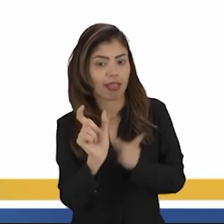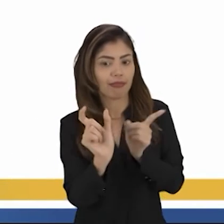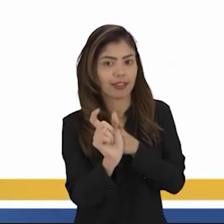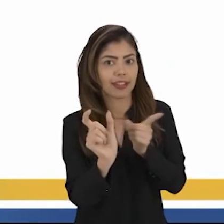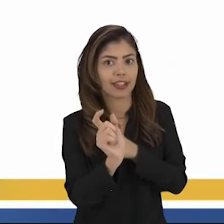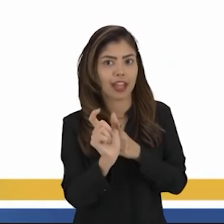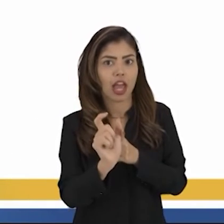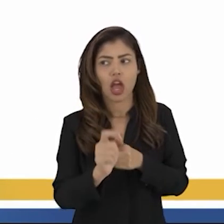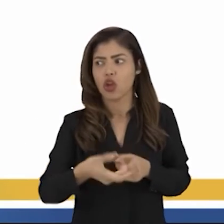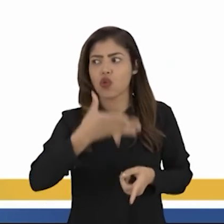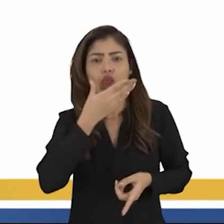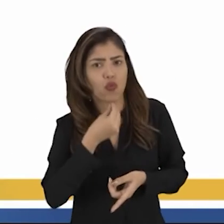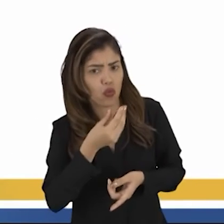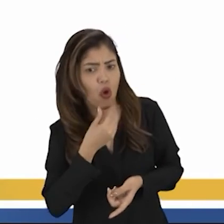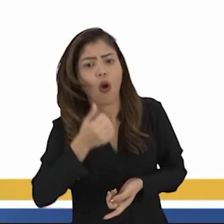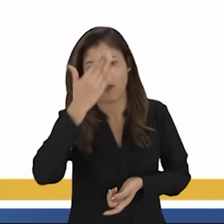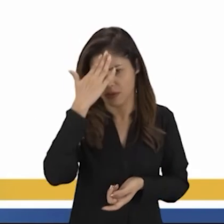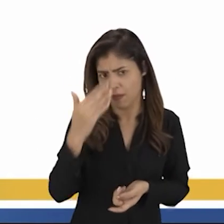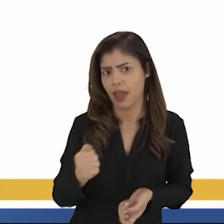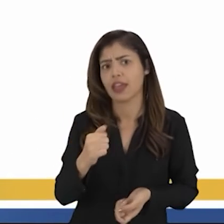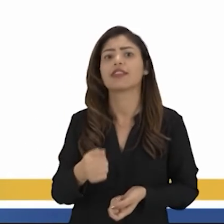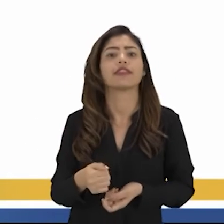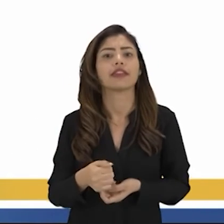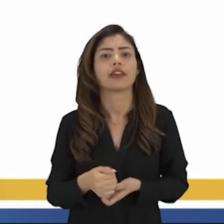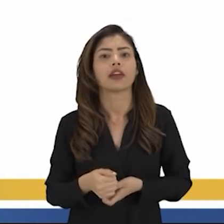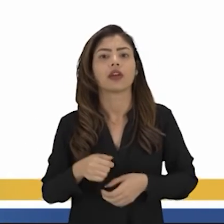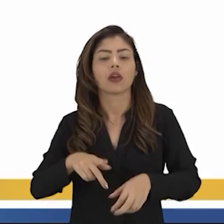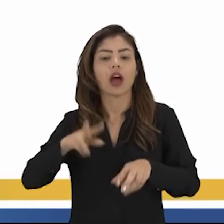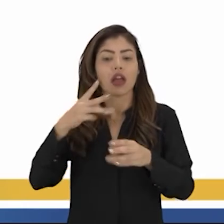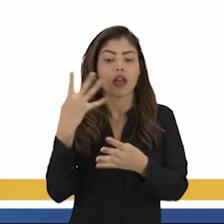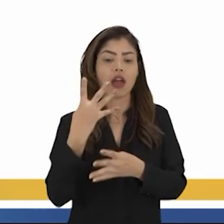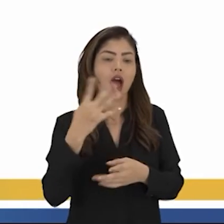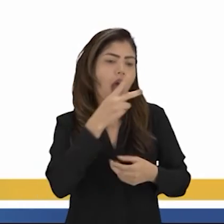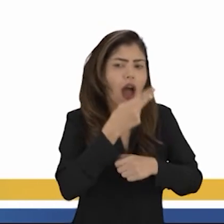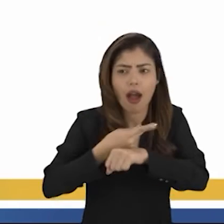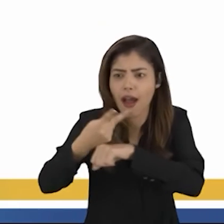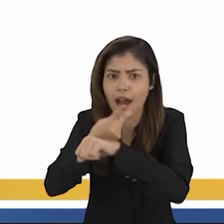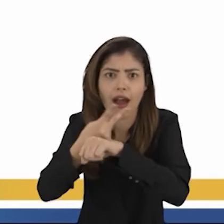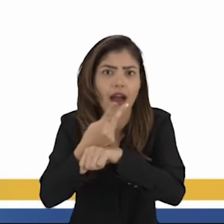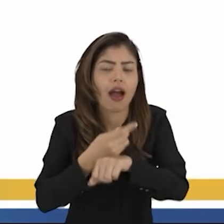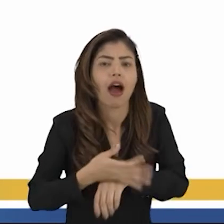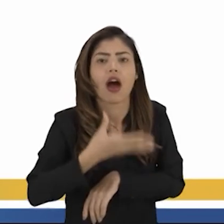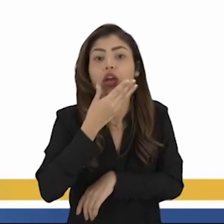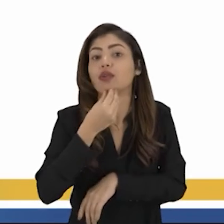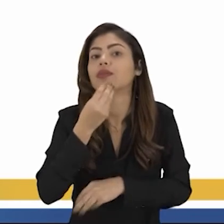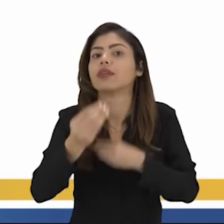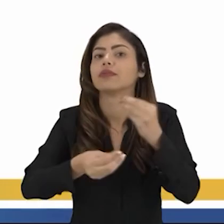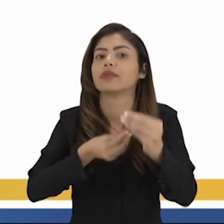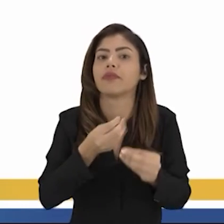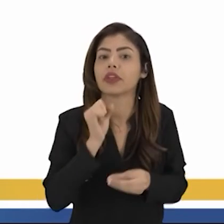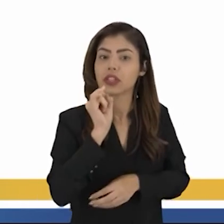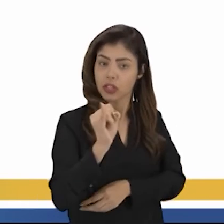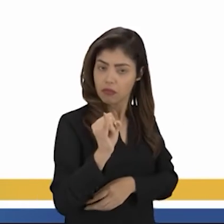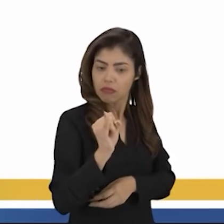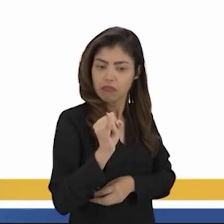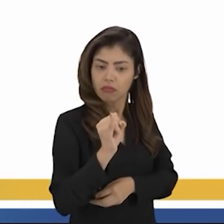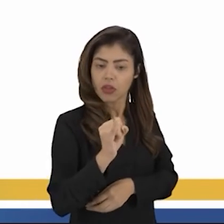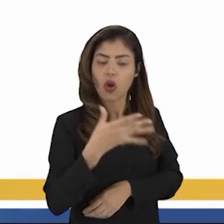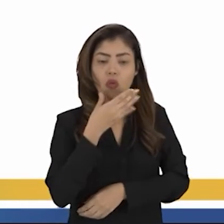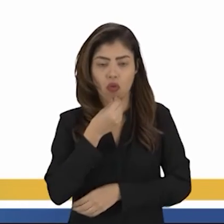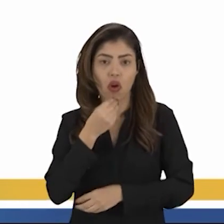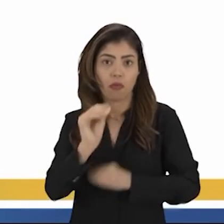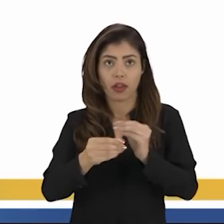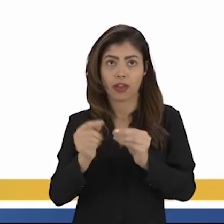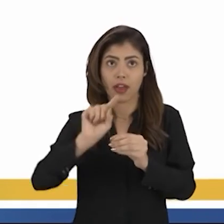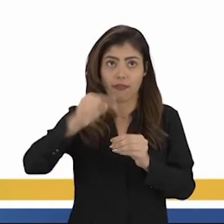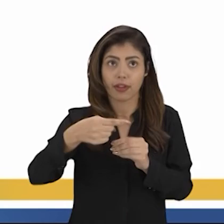Se o homem soubesse o valor que tem a mulher, andaria de 4 à sua procura. E o homem, o que faria? Se você provavelmente for o